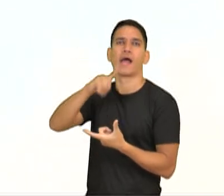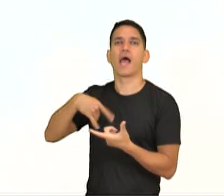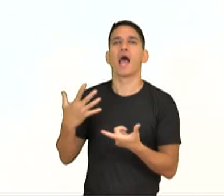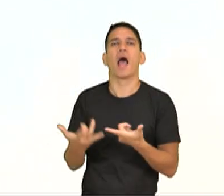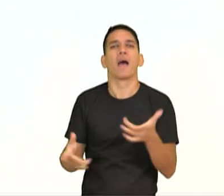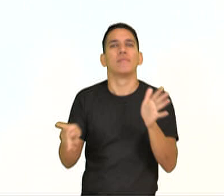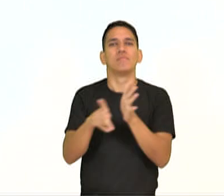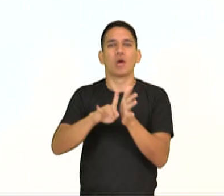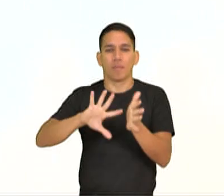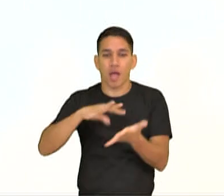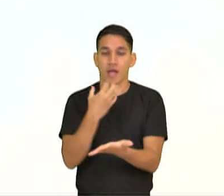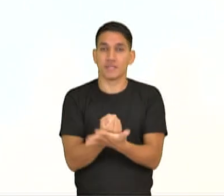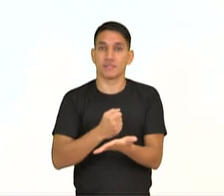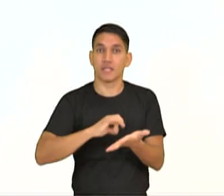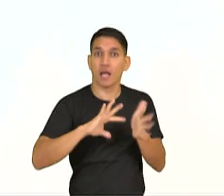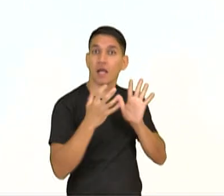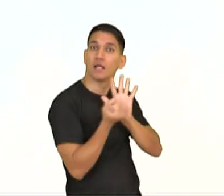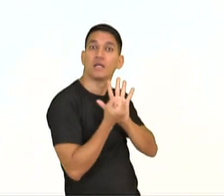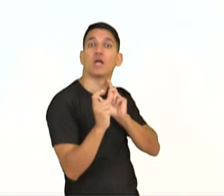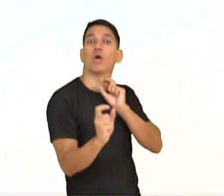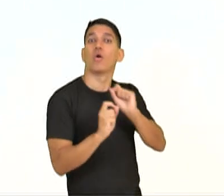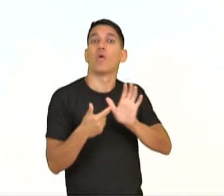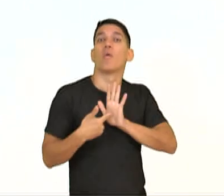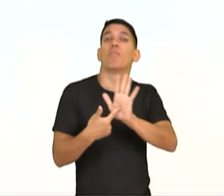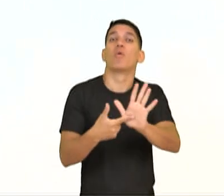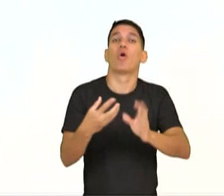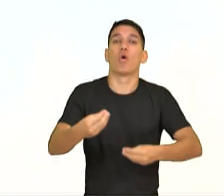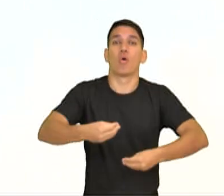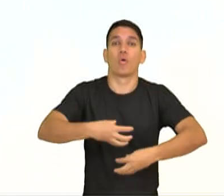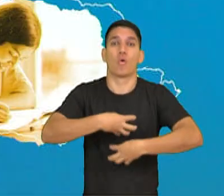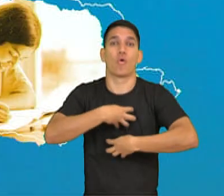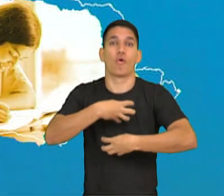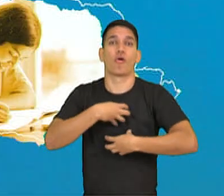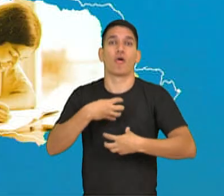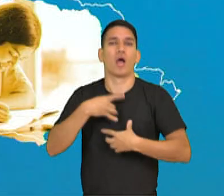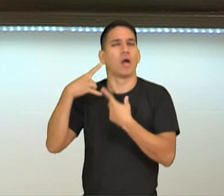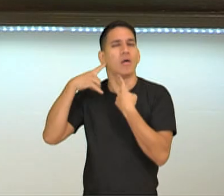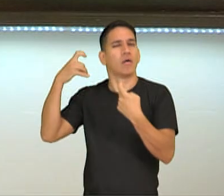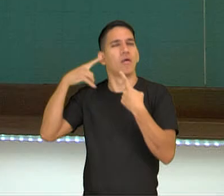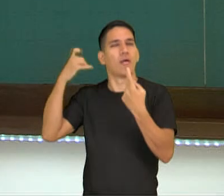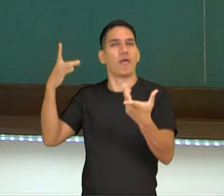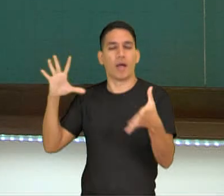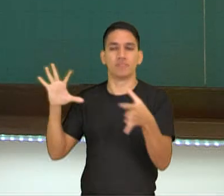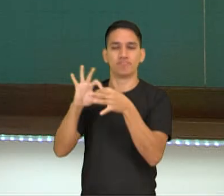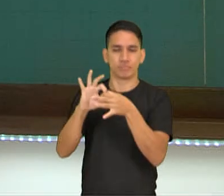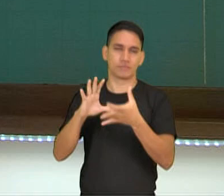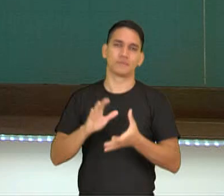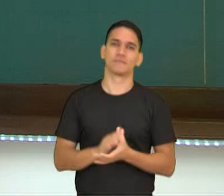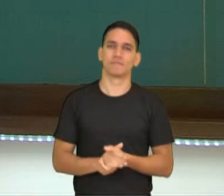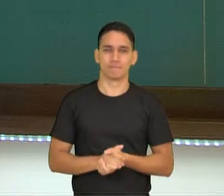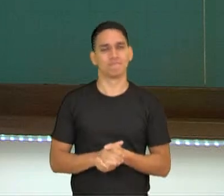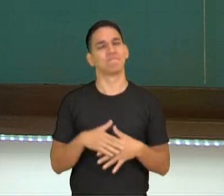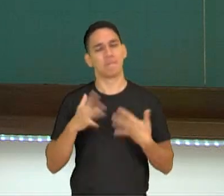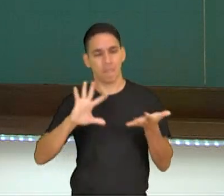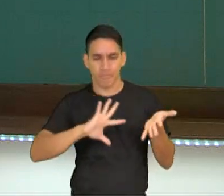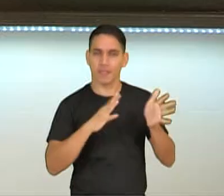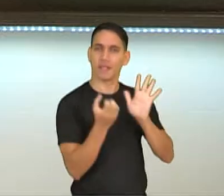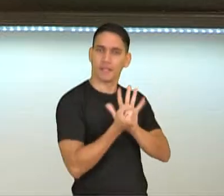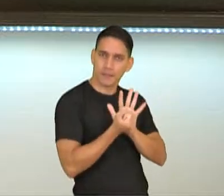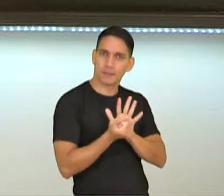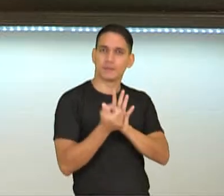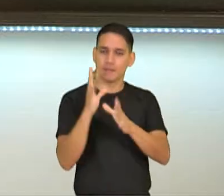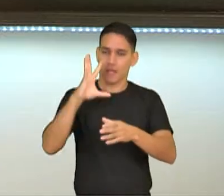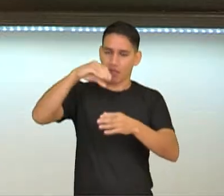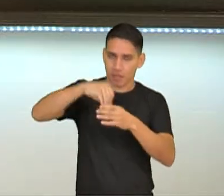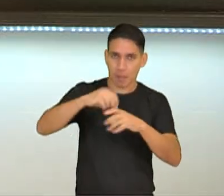por meio da qual se reproduz os sons, Então é bastante comum nós vermos a onomatopeia aí